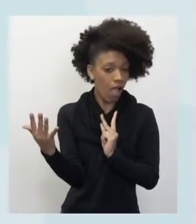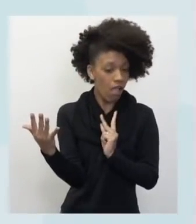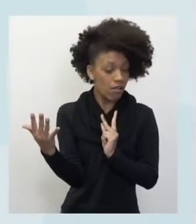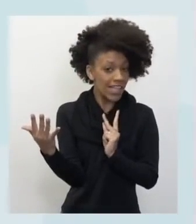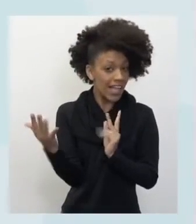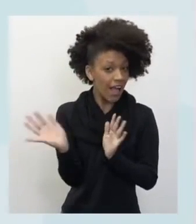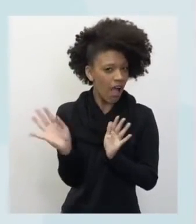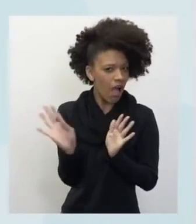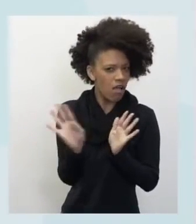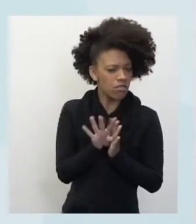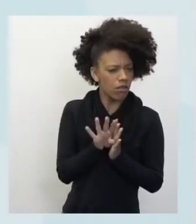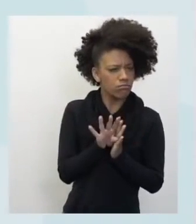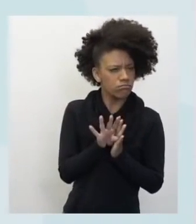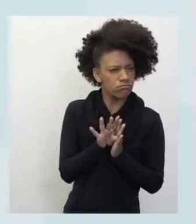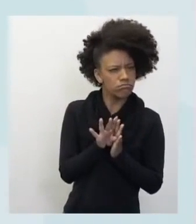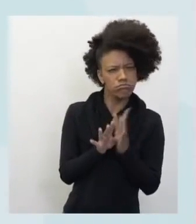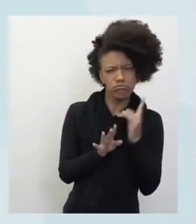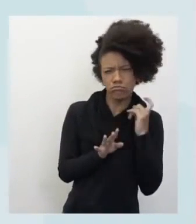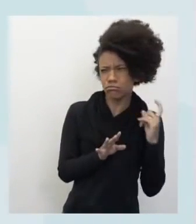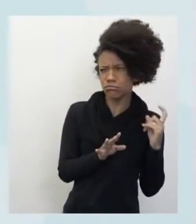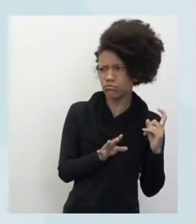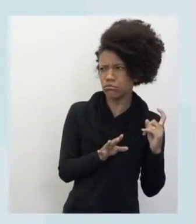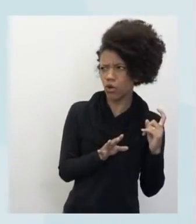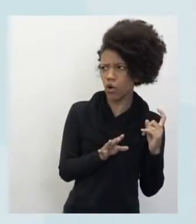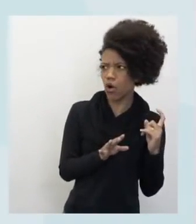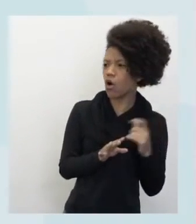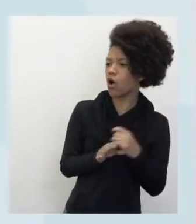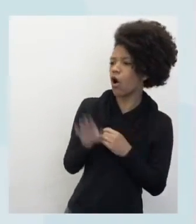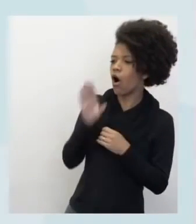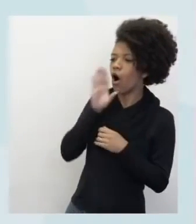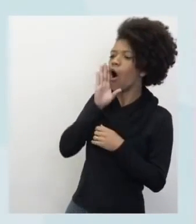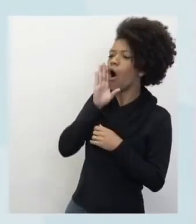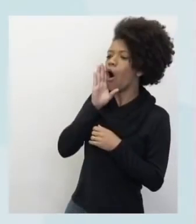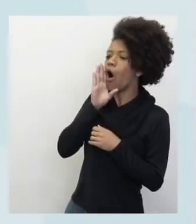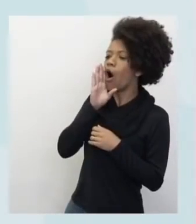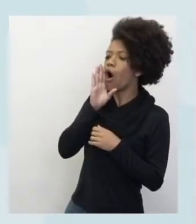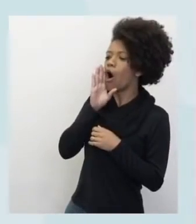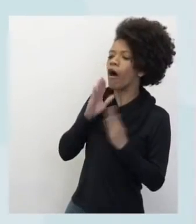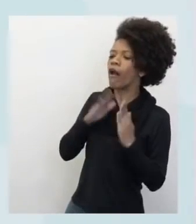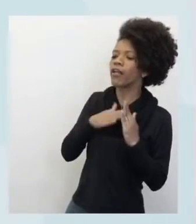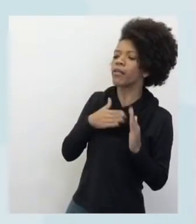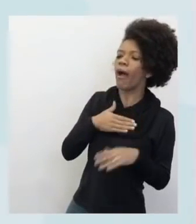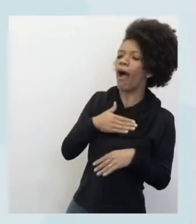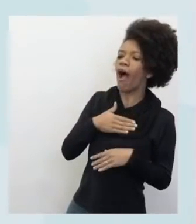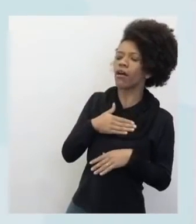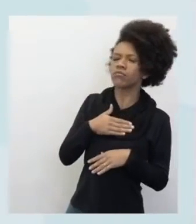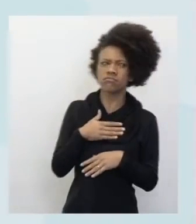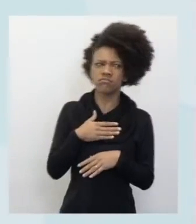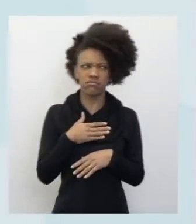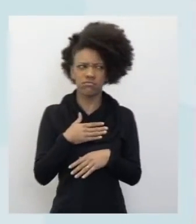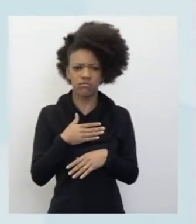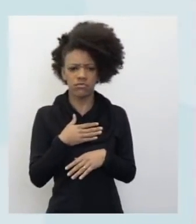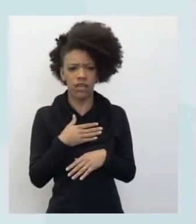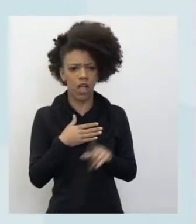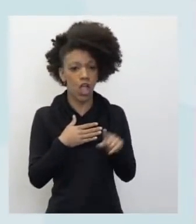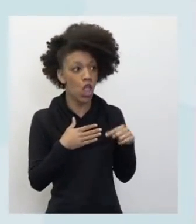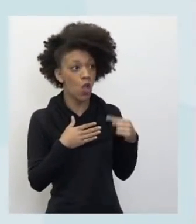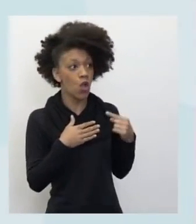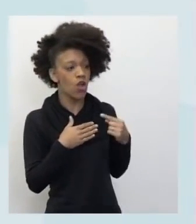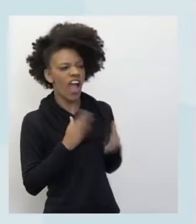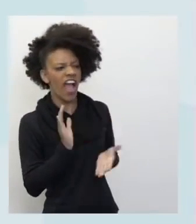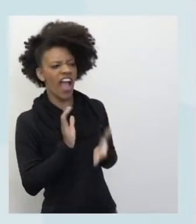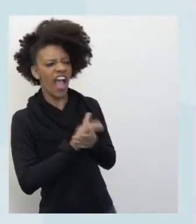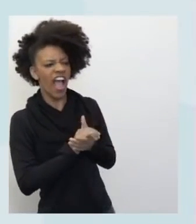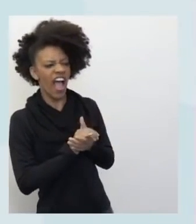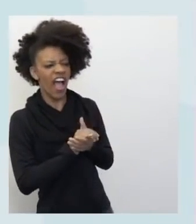que escuta um "Ô, lá em casa, hein?" Logo em seguida, outro completa: "Casa,